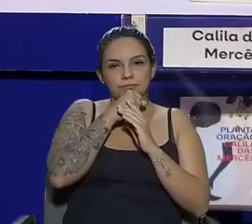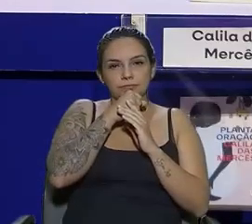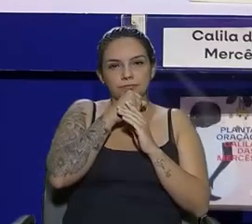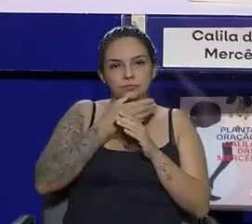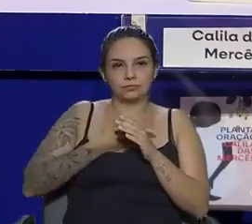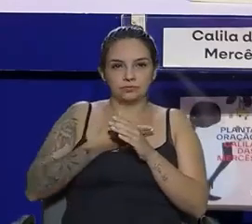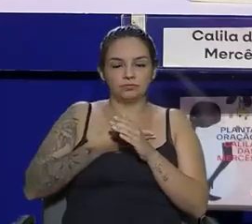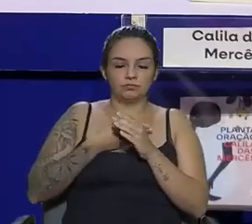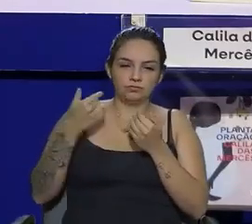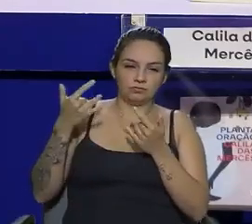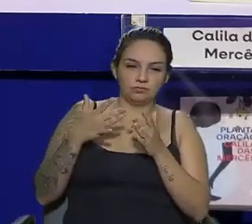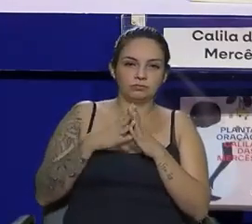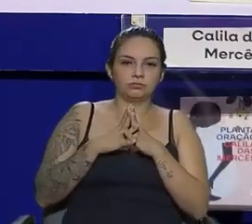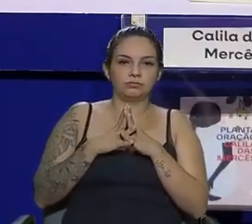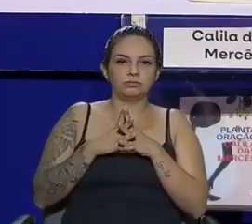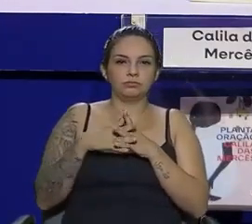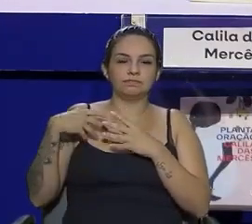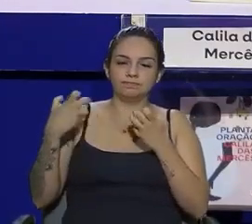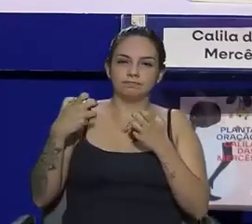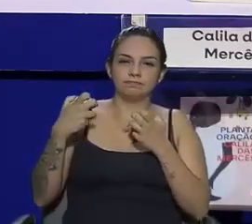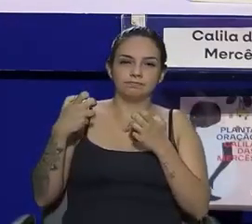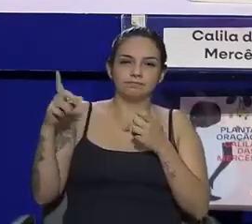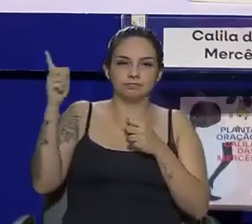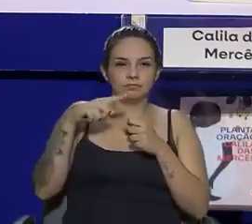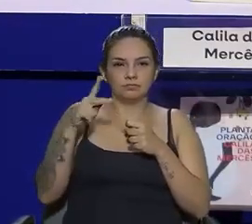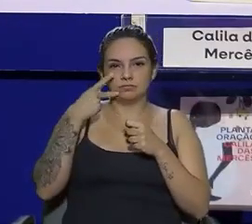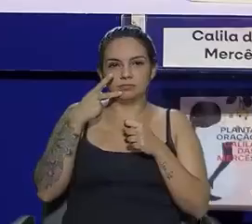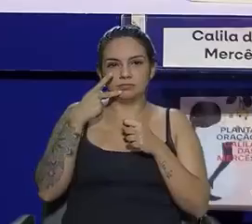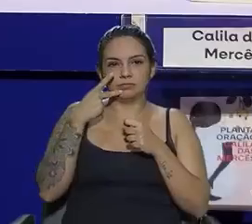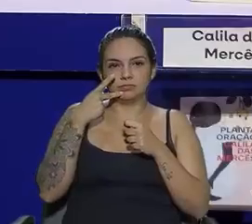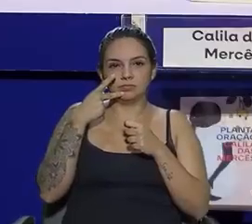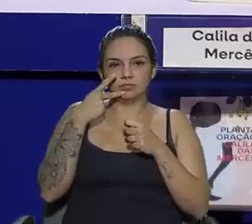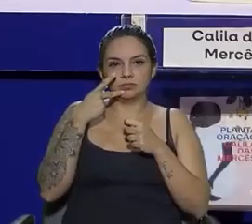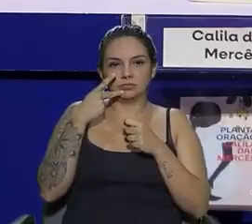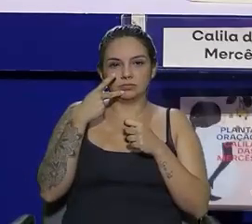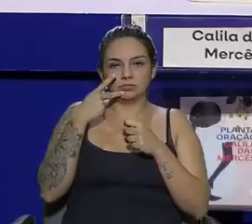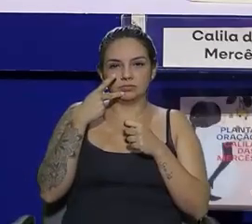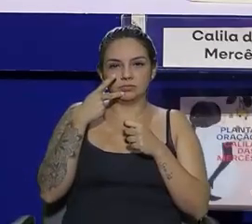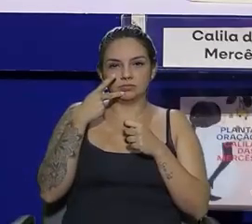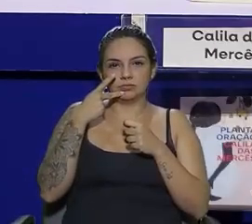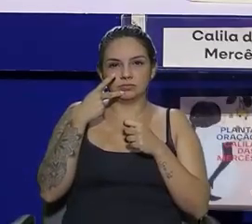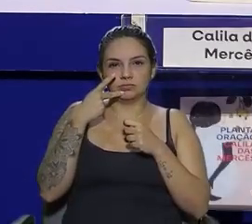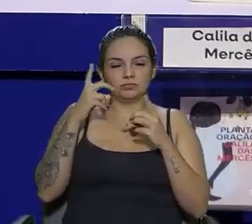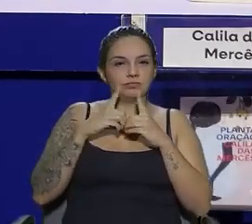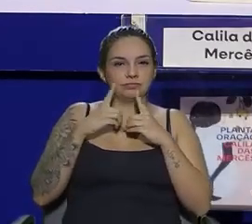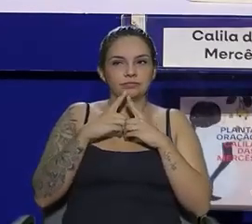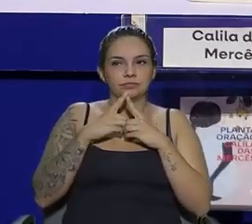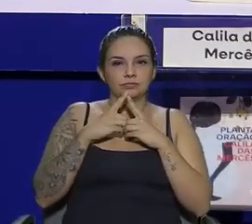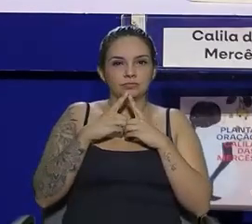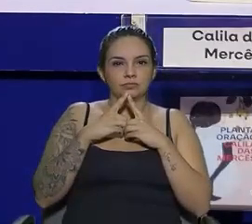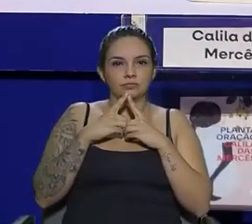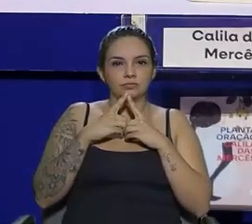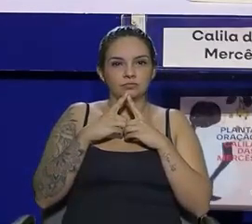meu amigo que me deixou. Então, eu quero restituir essas falas, eu quero restituir esse diálogo.